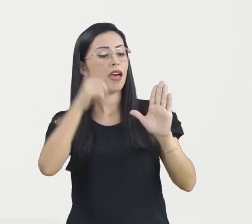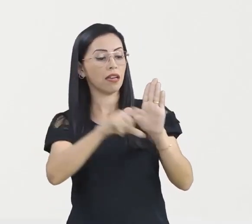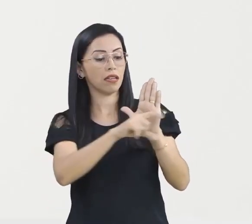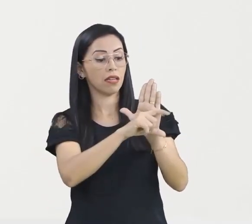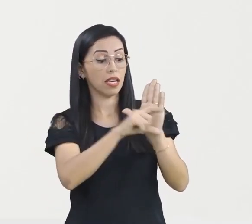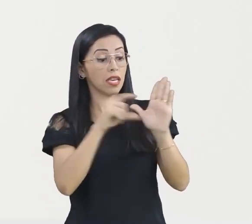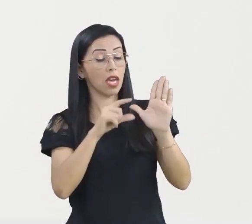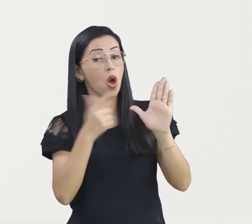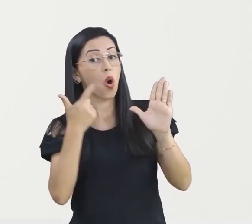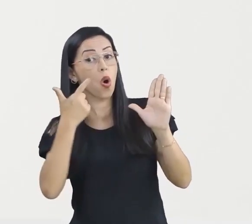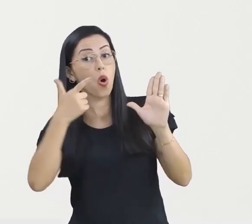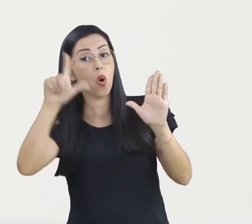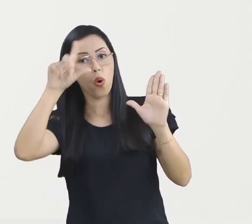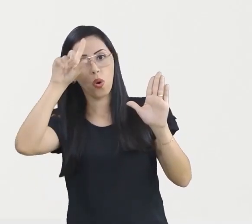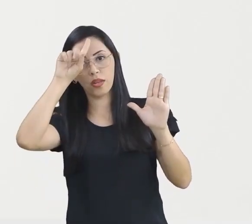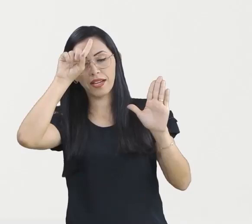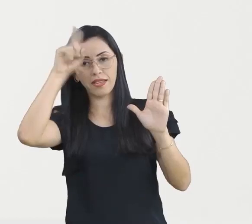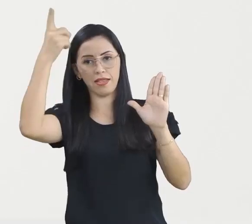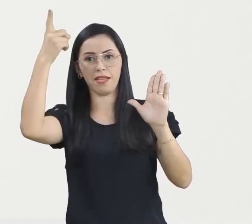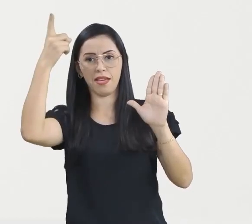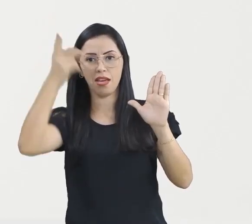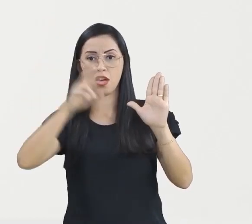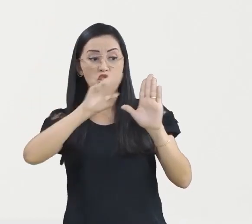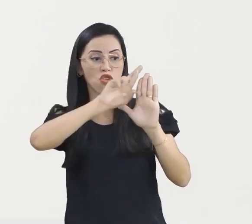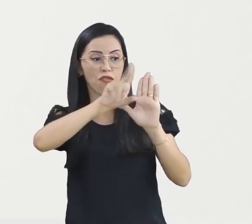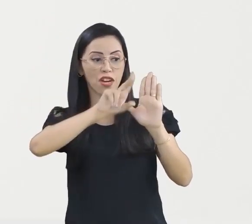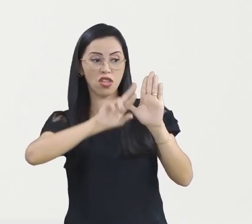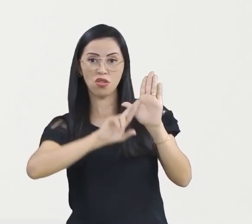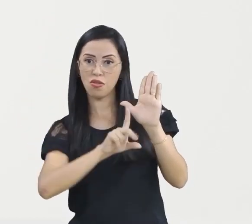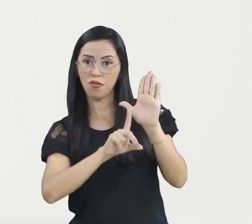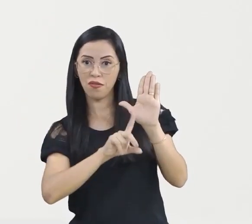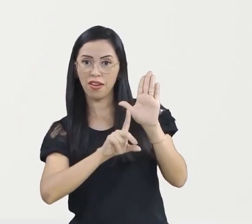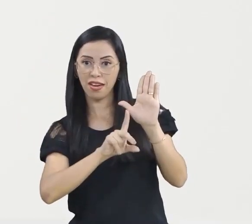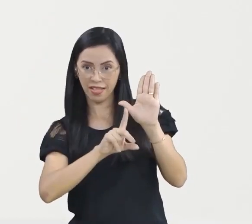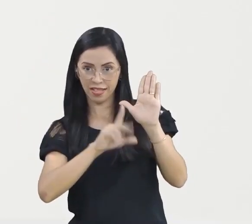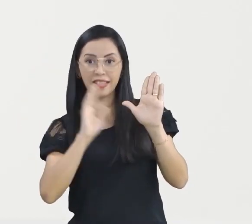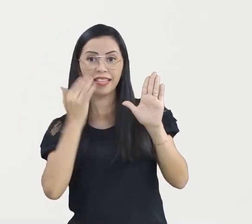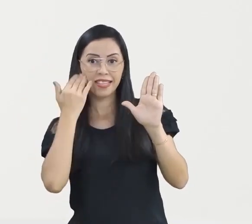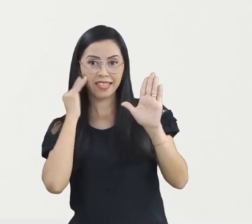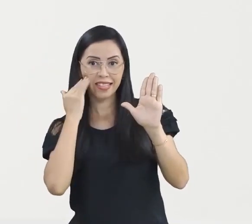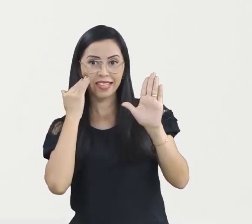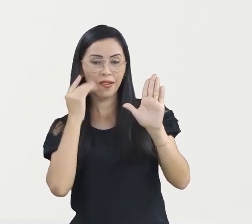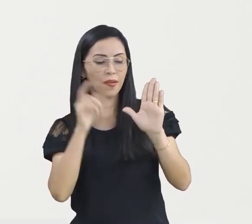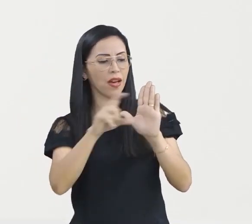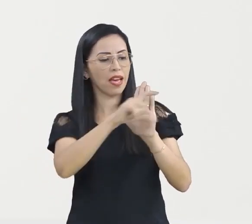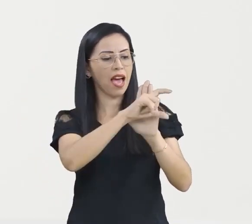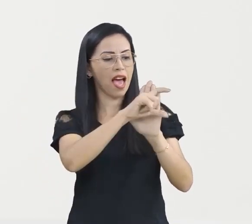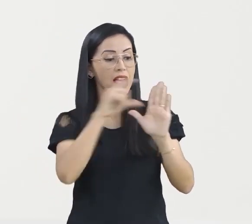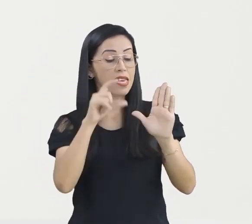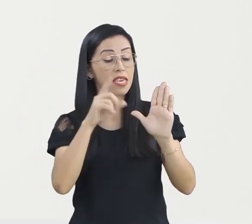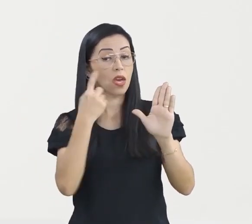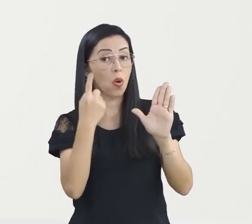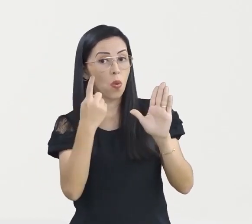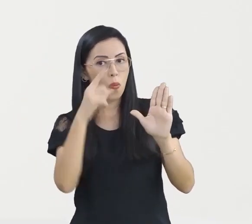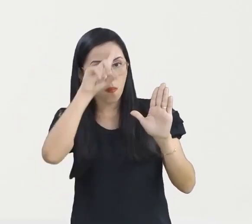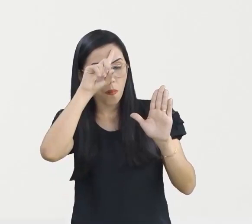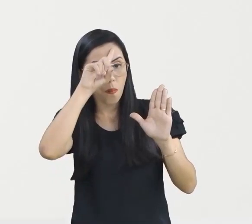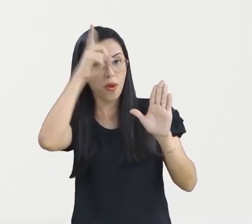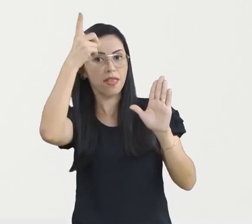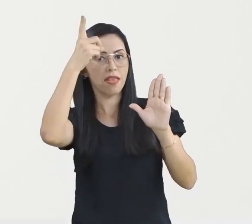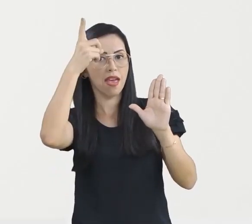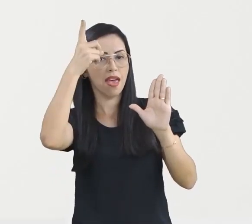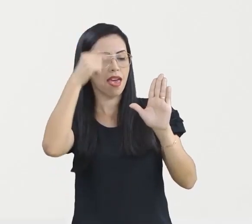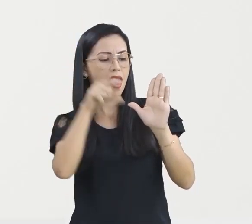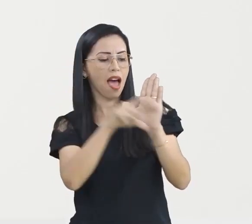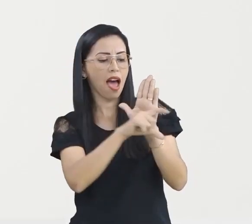está com uma ideia no primeiro parágrafo, a gente desenvolve aquela ideia, depois a gente vai para uma outra ideia. Aí não tem mais necessidade